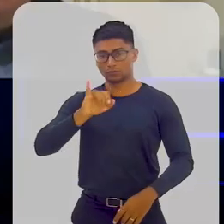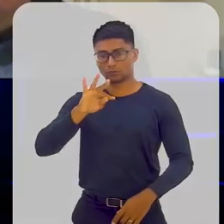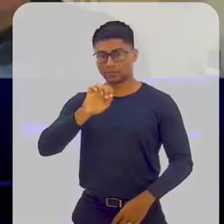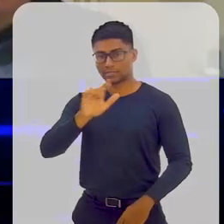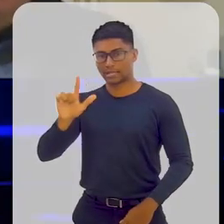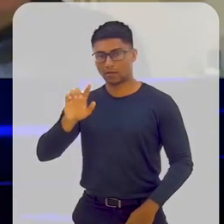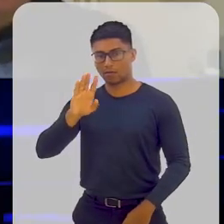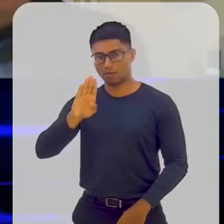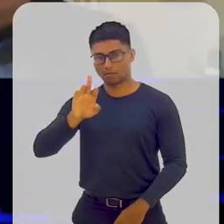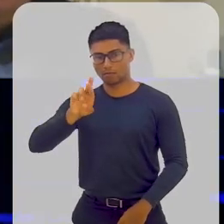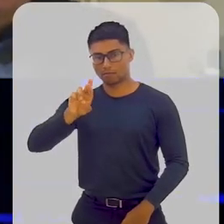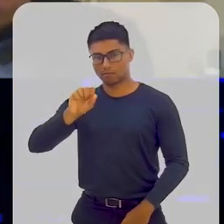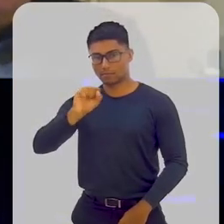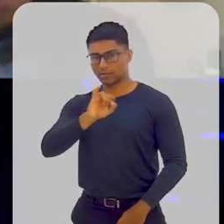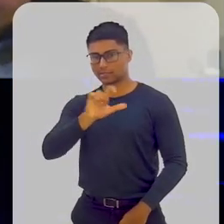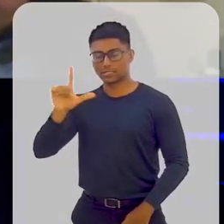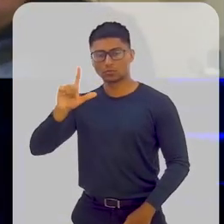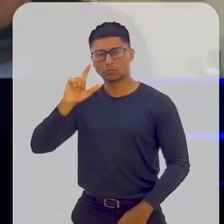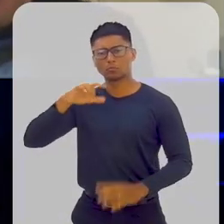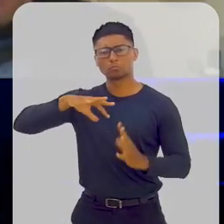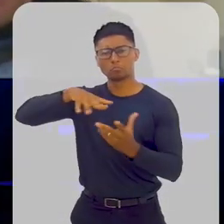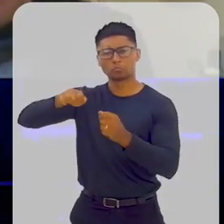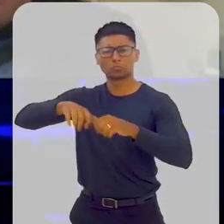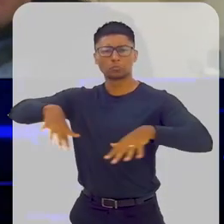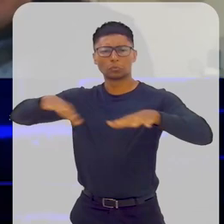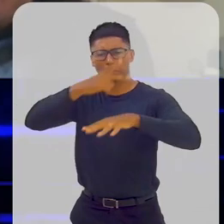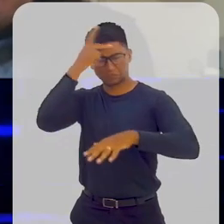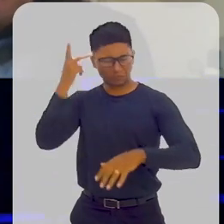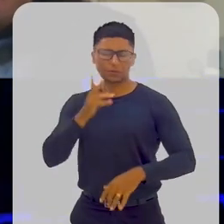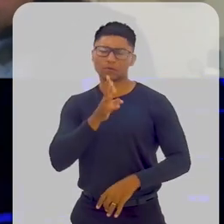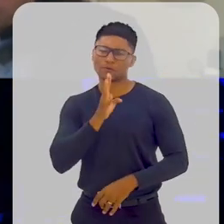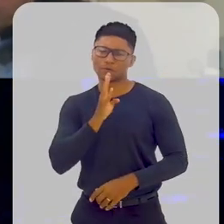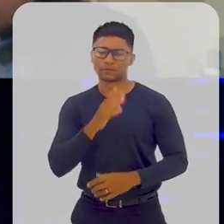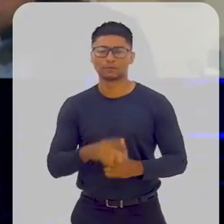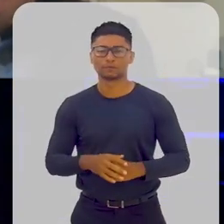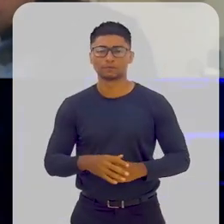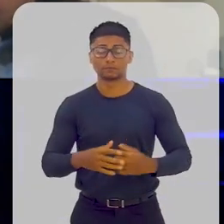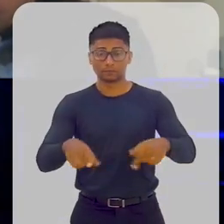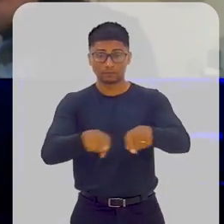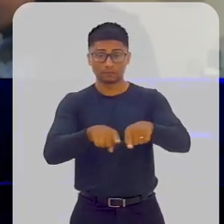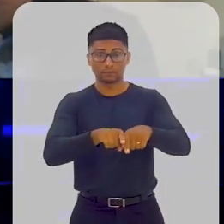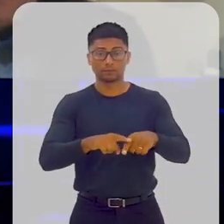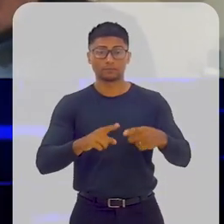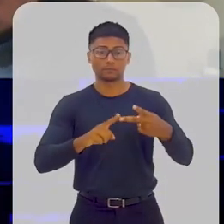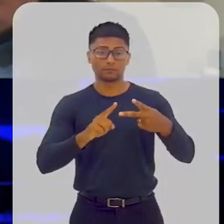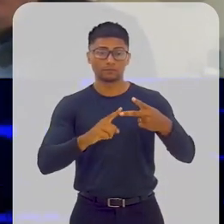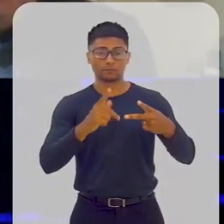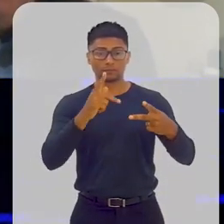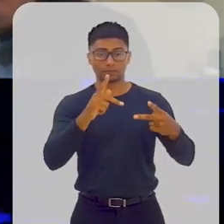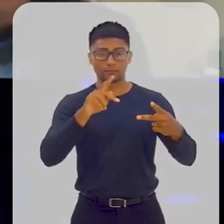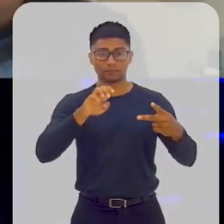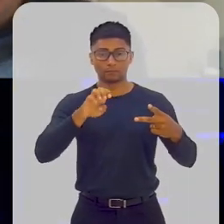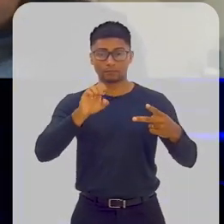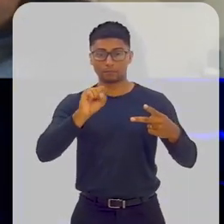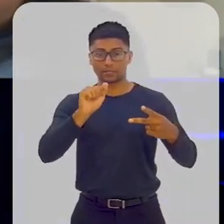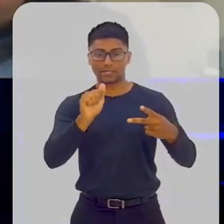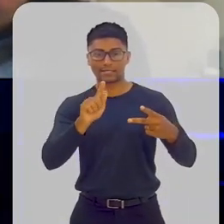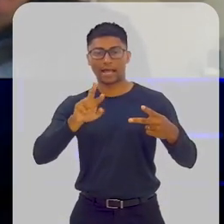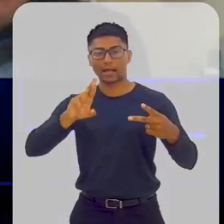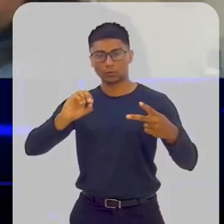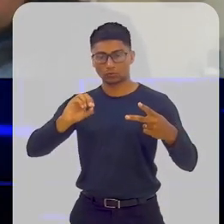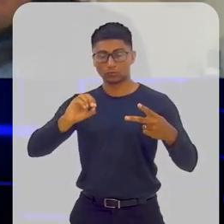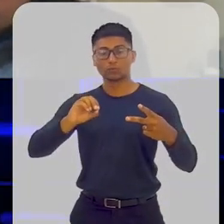Vital Brasil, que é um instituto conhecido mundialmente, nós temos a PESAGRO, que é um centro